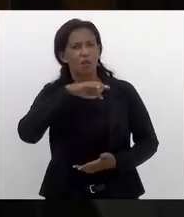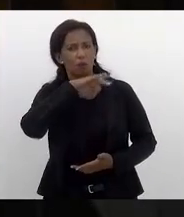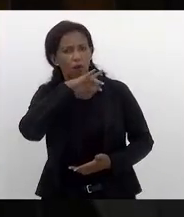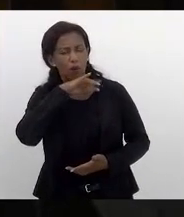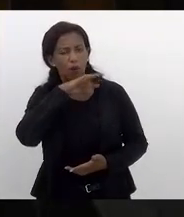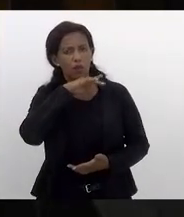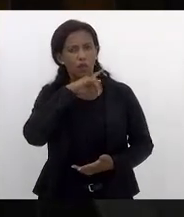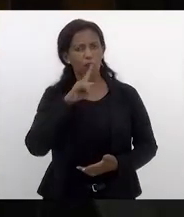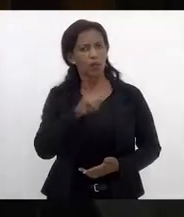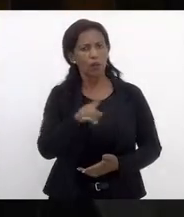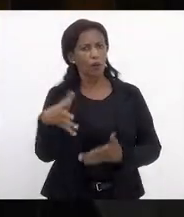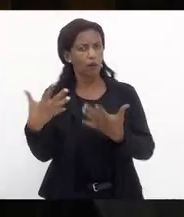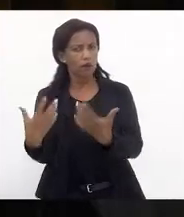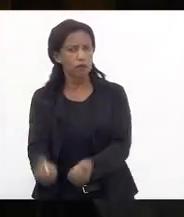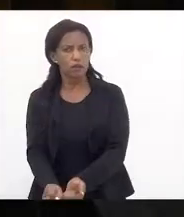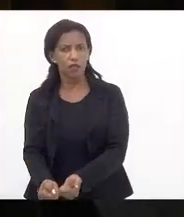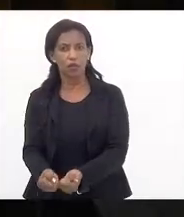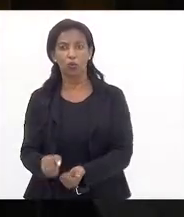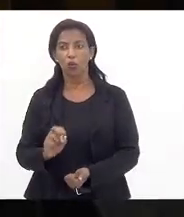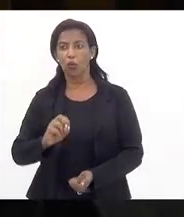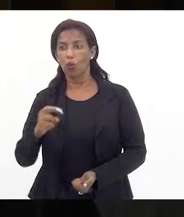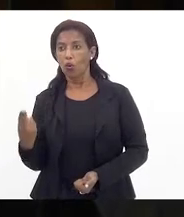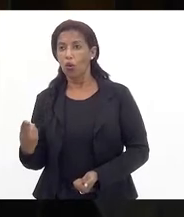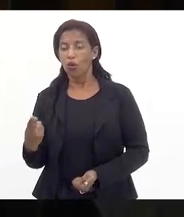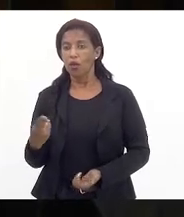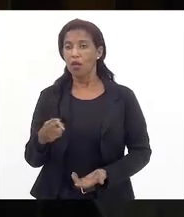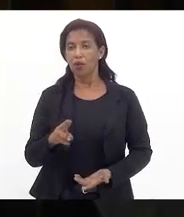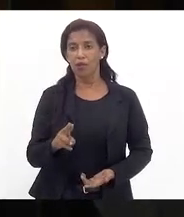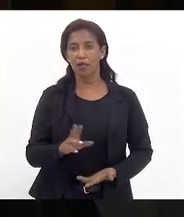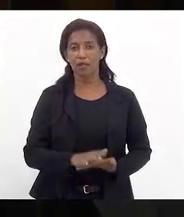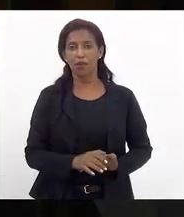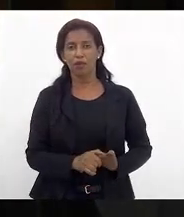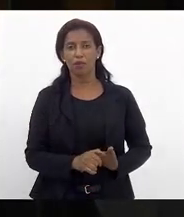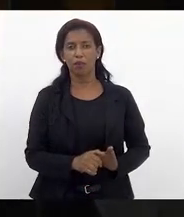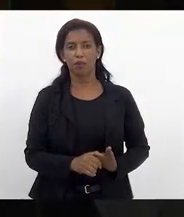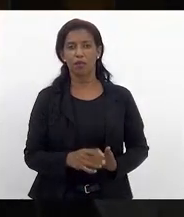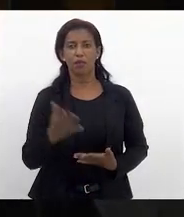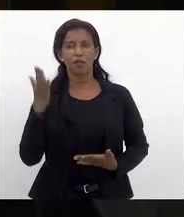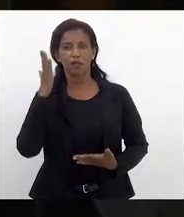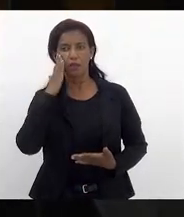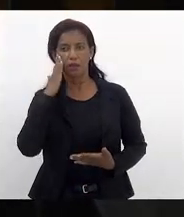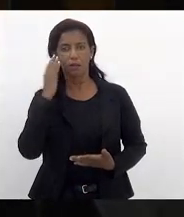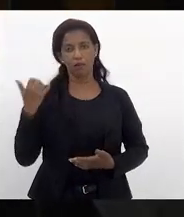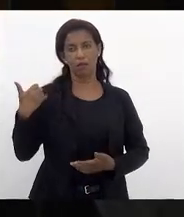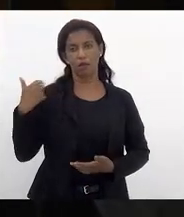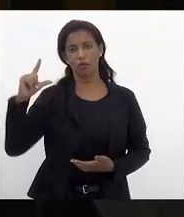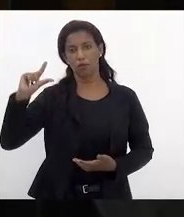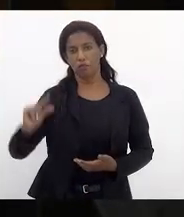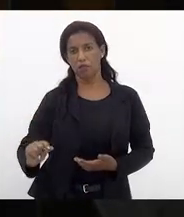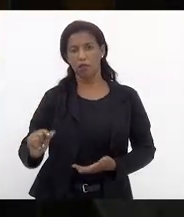coisa inaceitável, ou então discutir a questão da idade mínima.